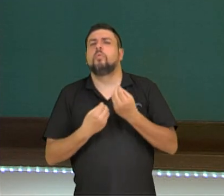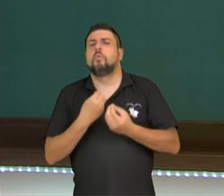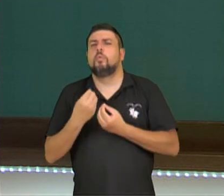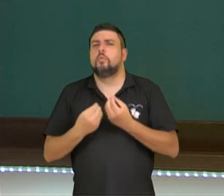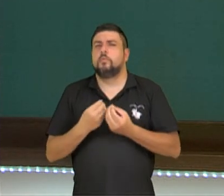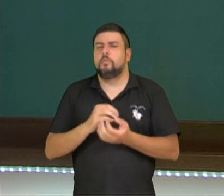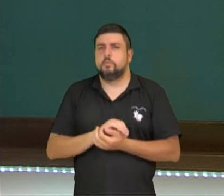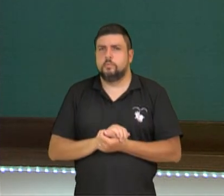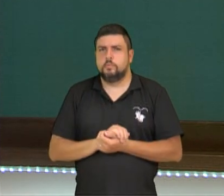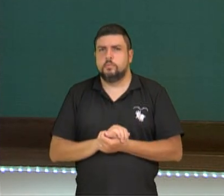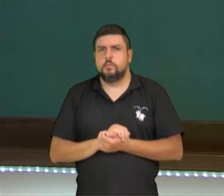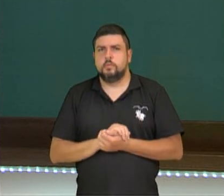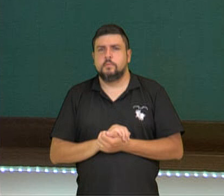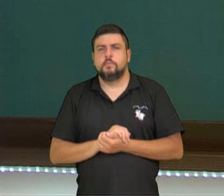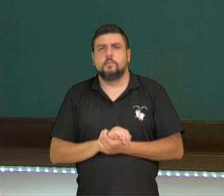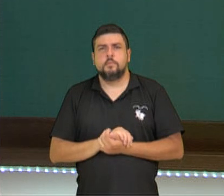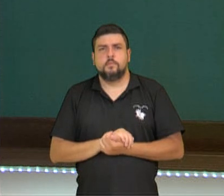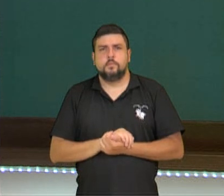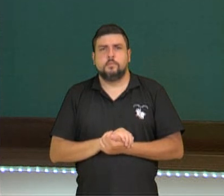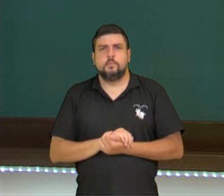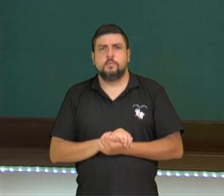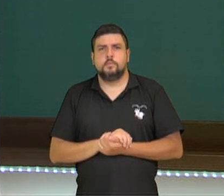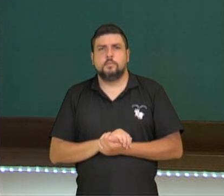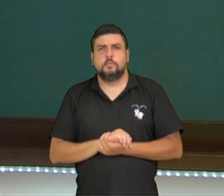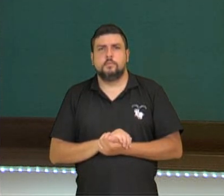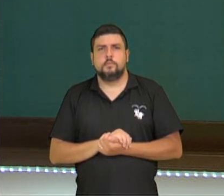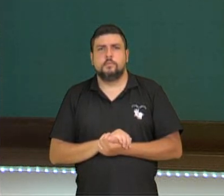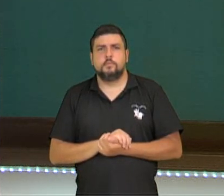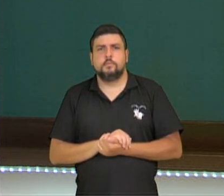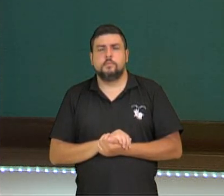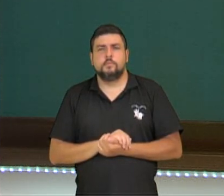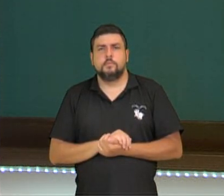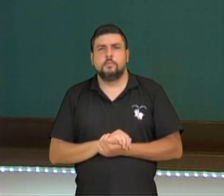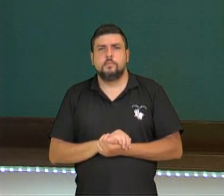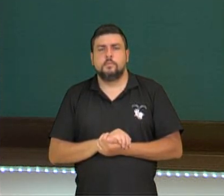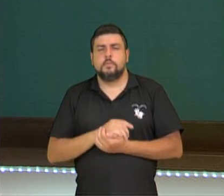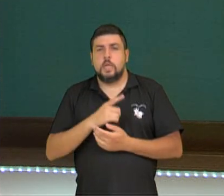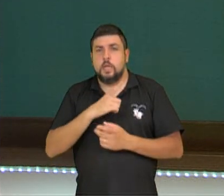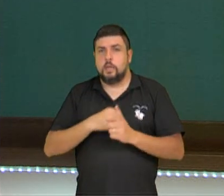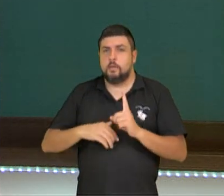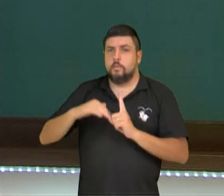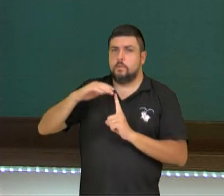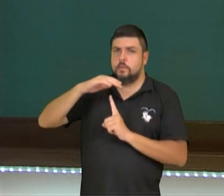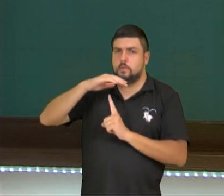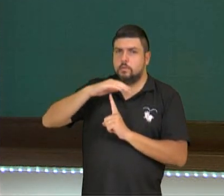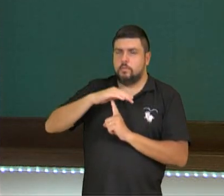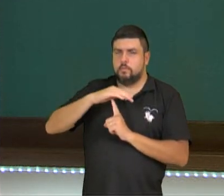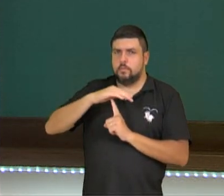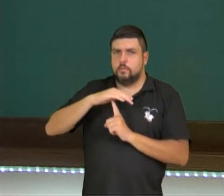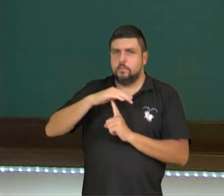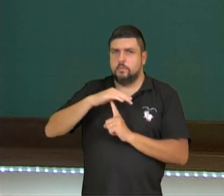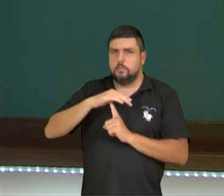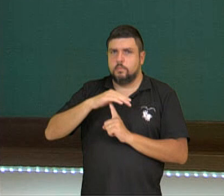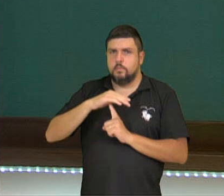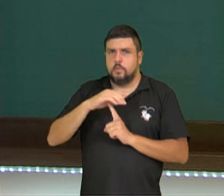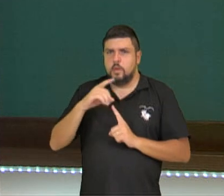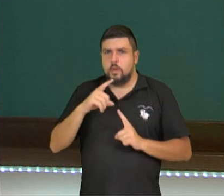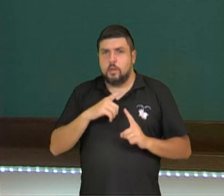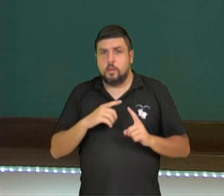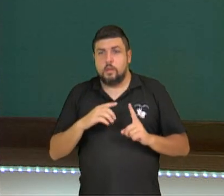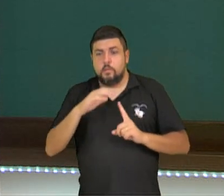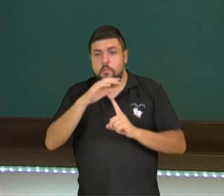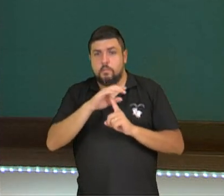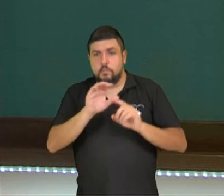que envolve essas características? Eu tenho aqui o estado do Paraná, diferentes porções